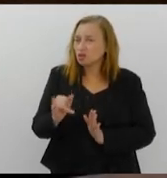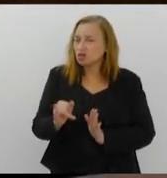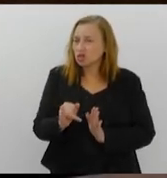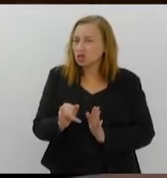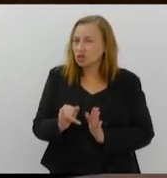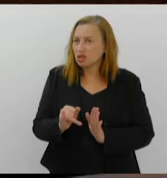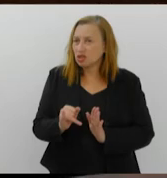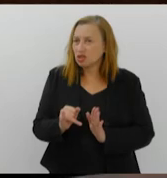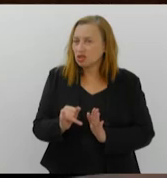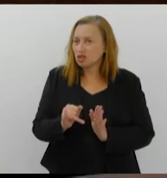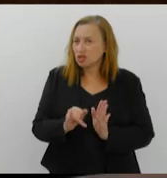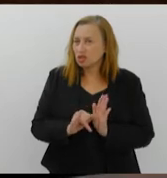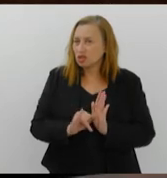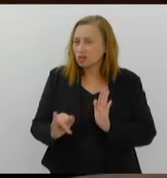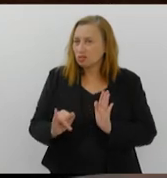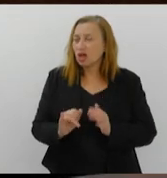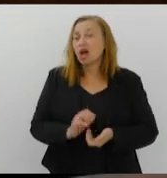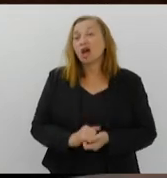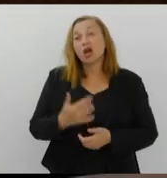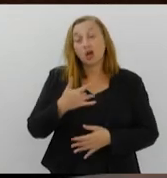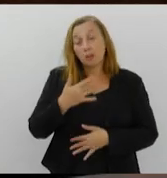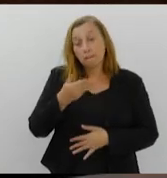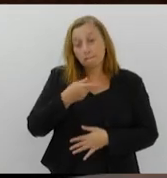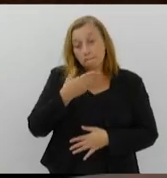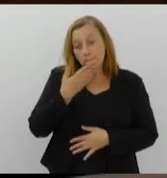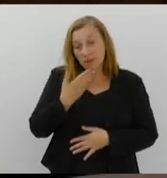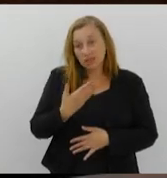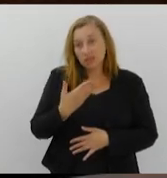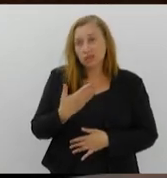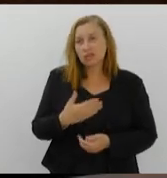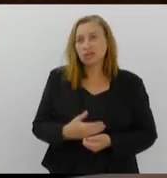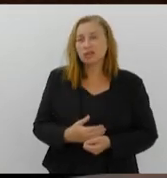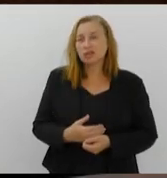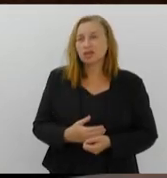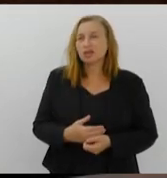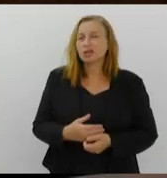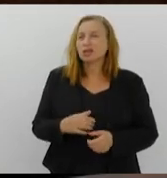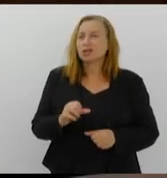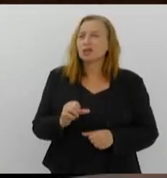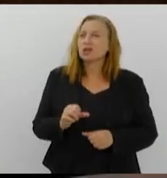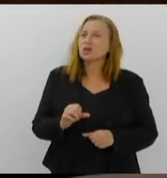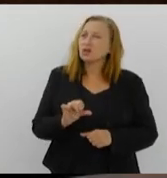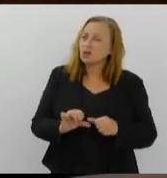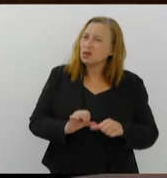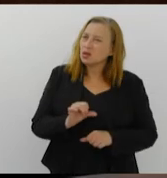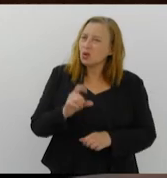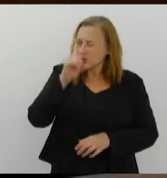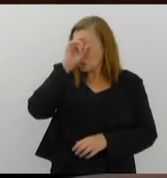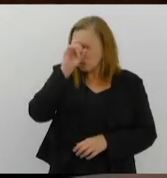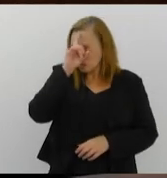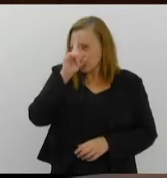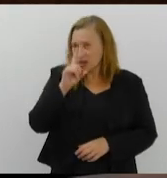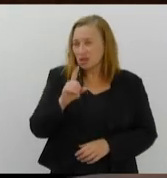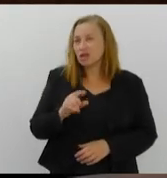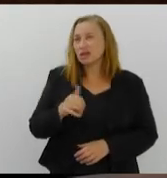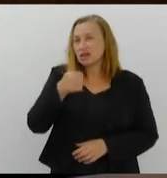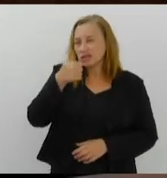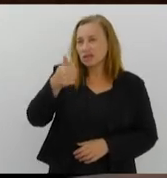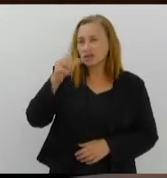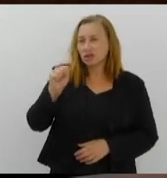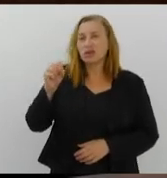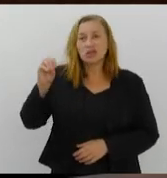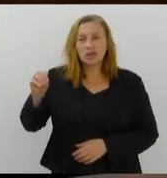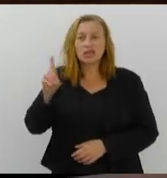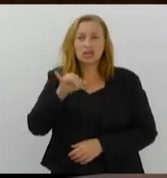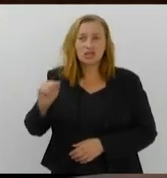publicação. Eu sugeri que fosse feita uma reformulação que os hospitais tivessem 180 dias para